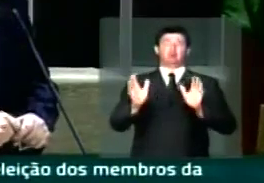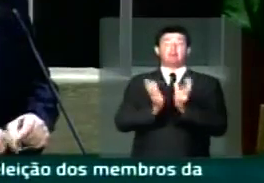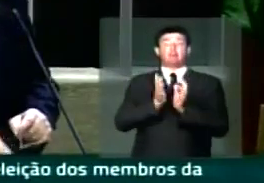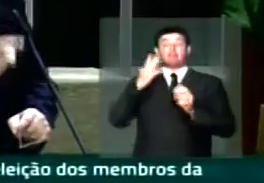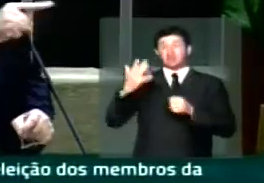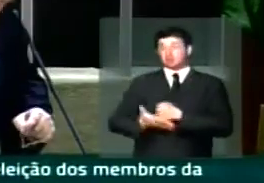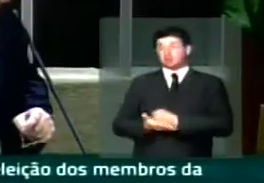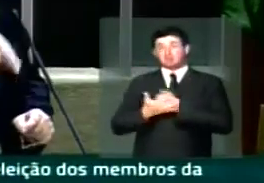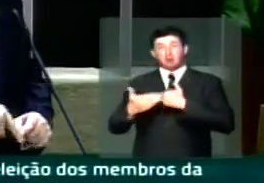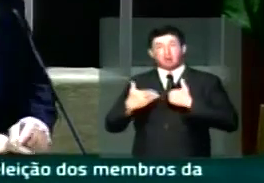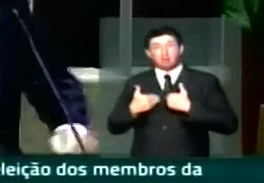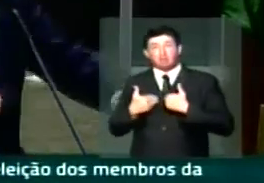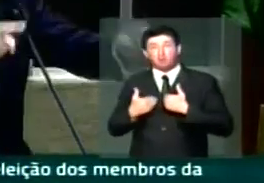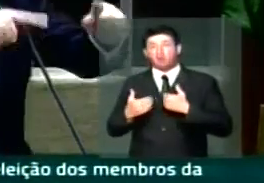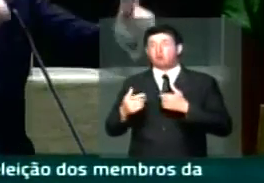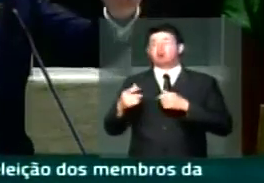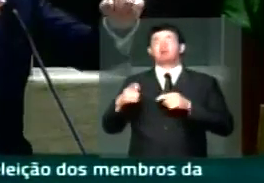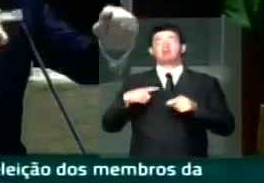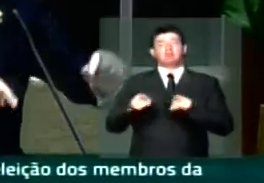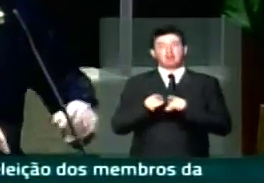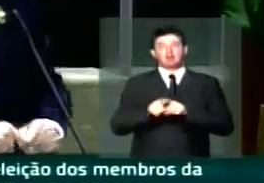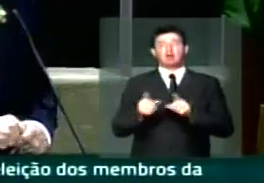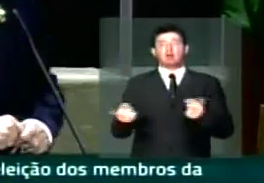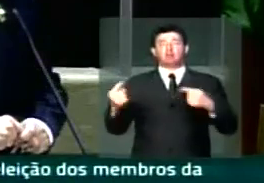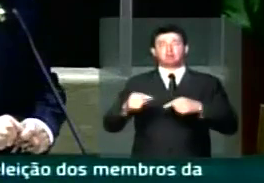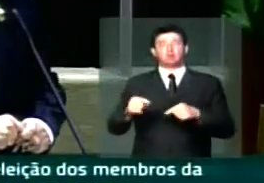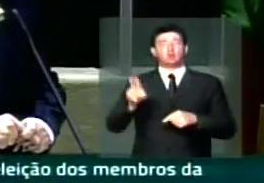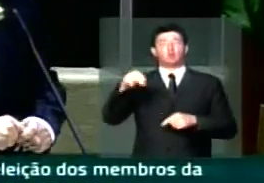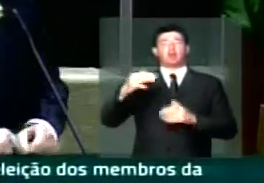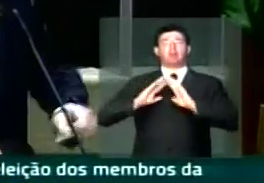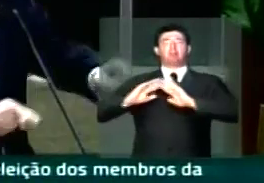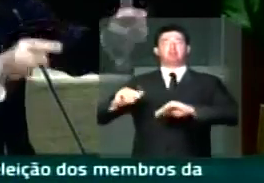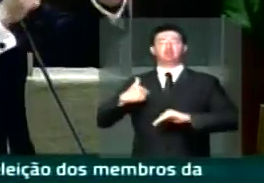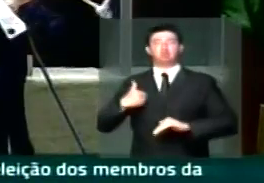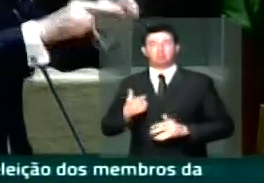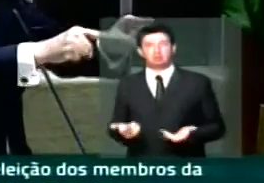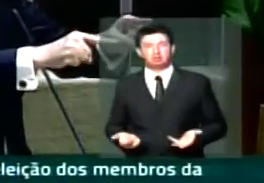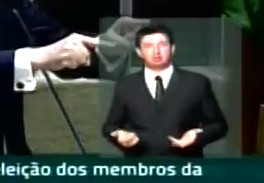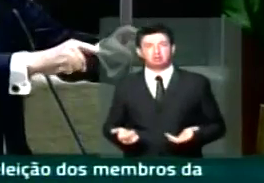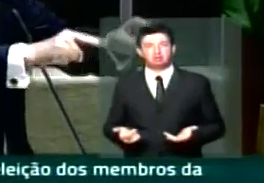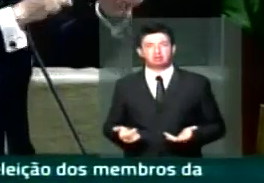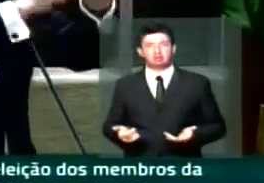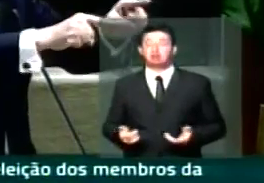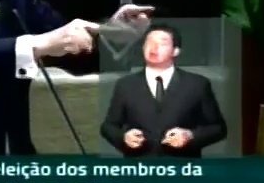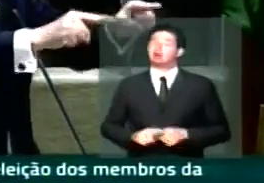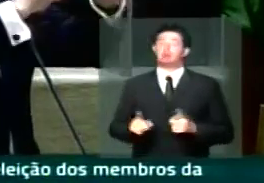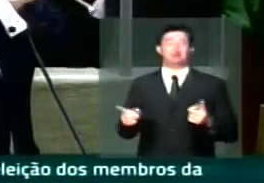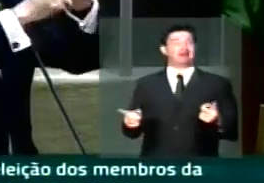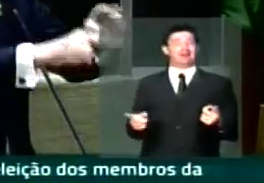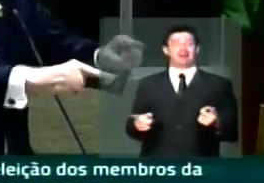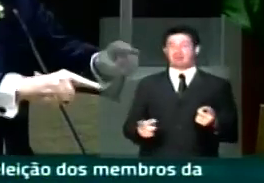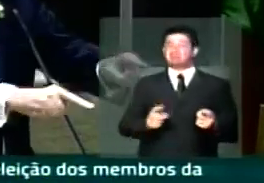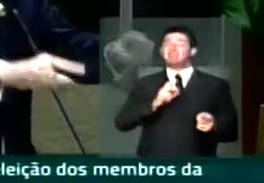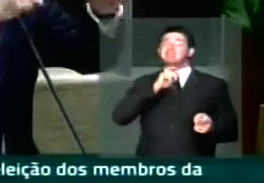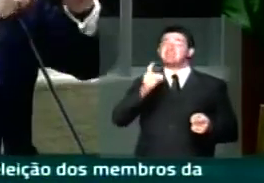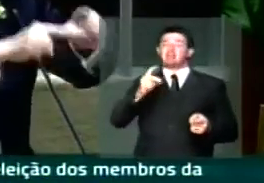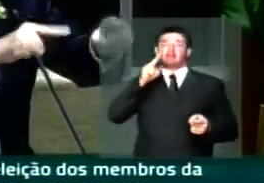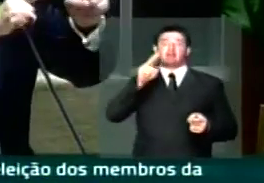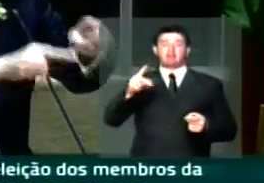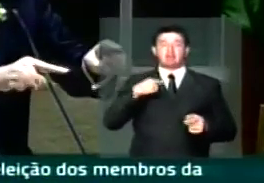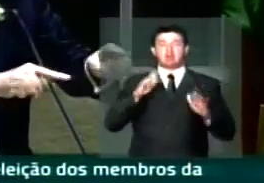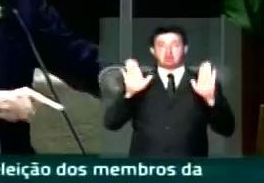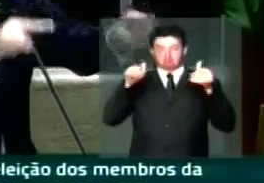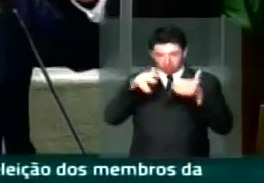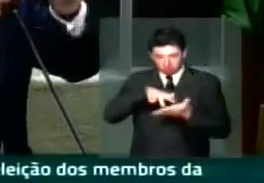que me apoiam, os partidos de oposição, jamais exigiram isso de mim. Mas também ninguém vai ver eu me curvar ou